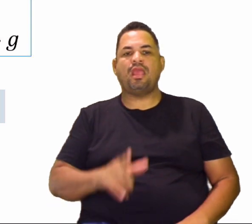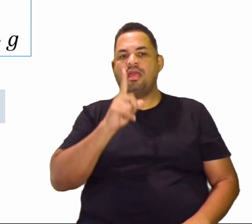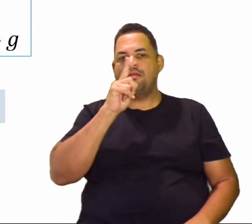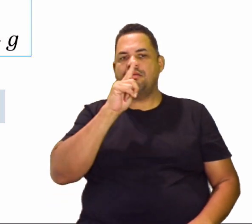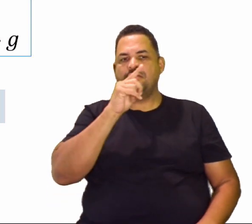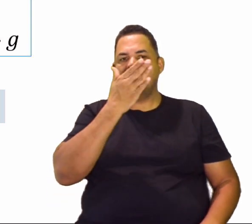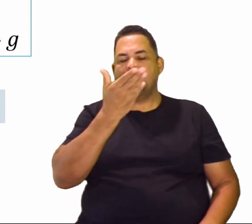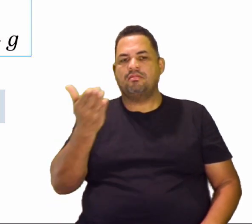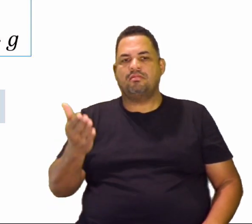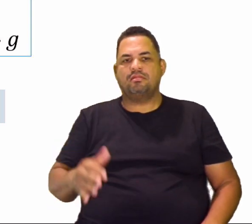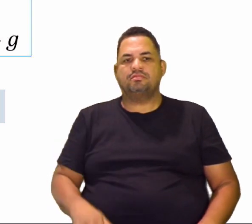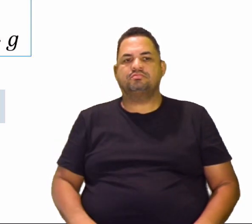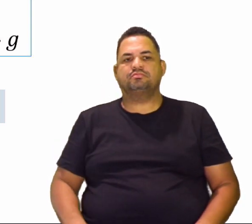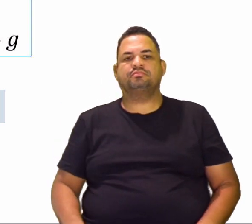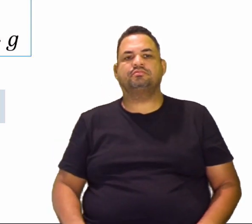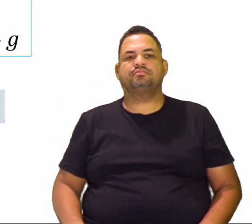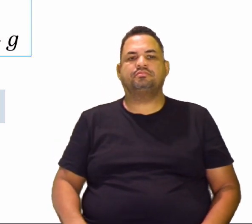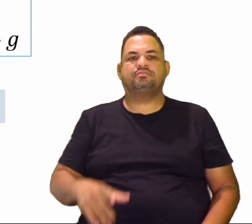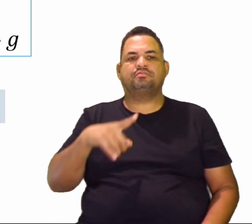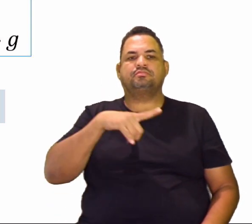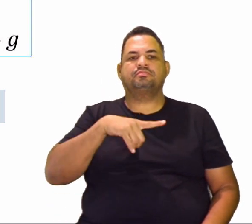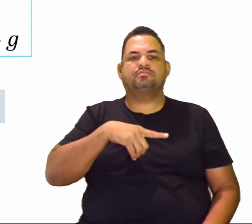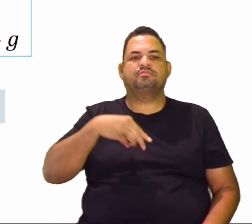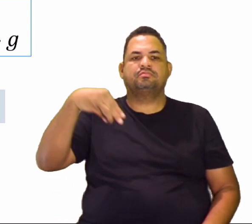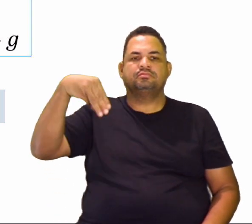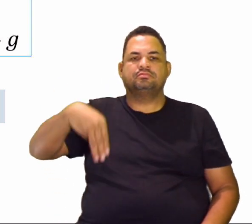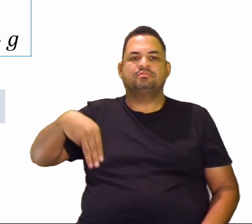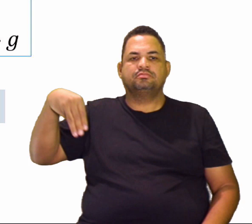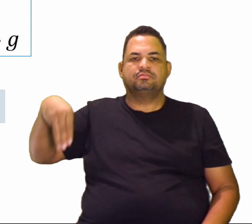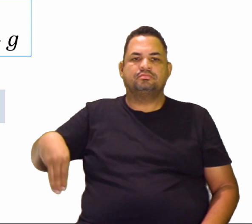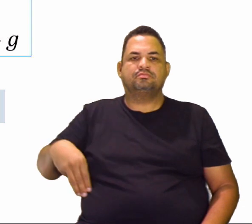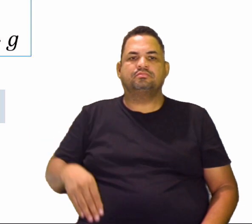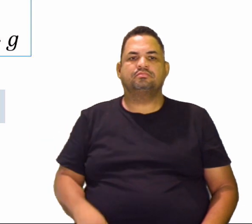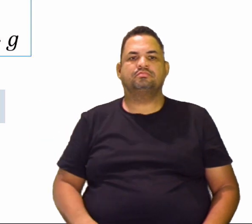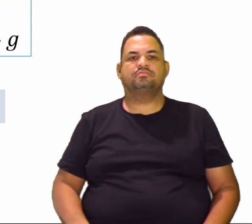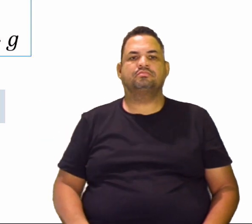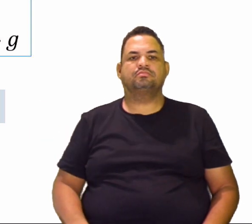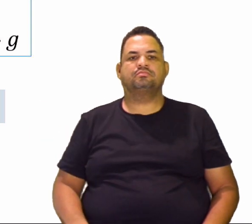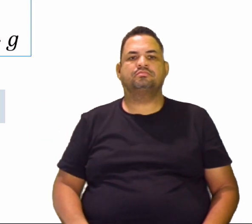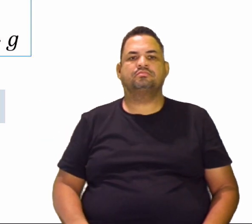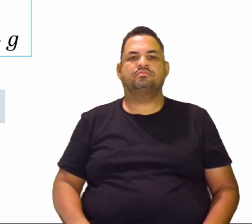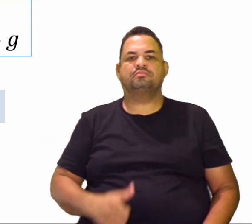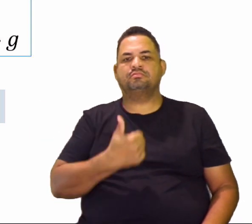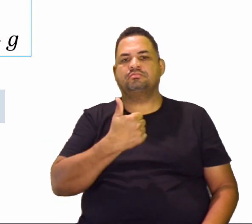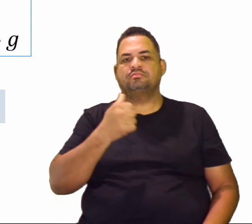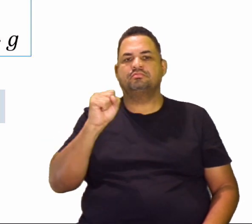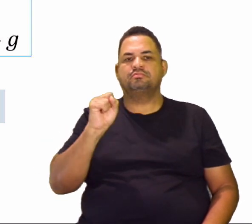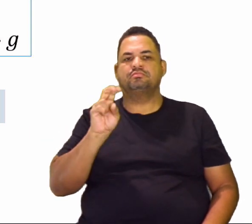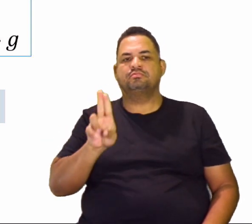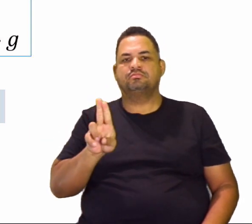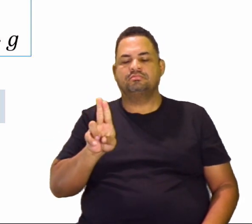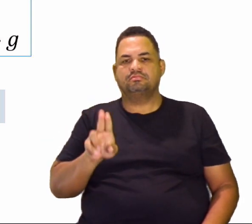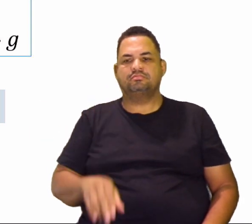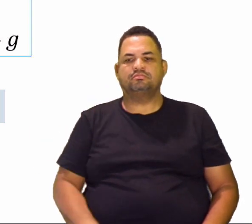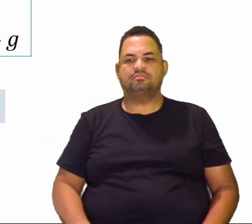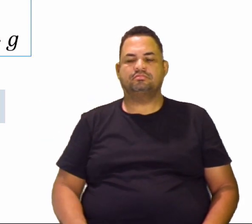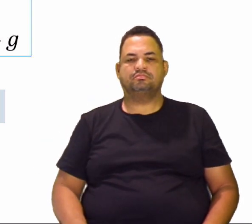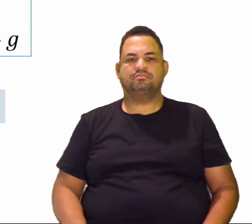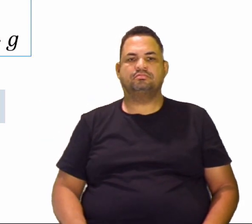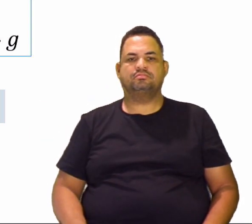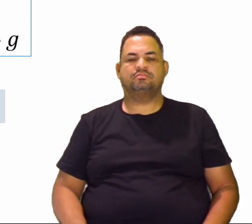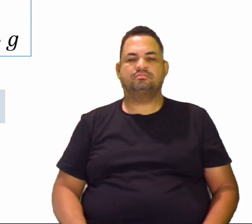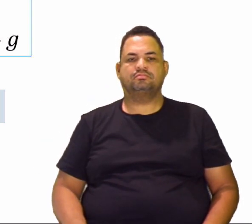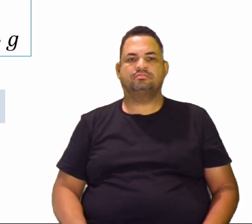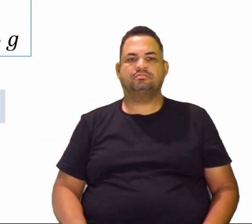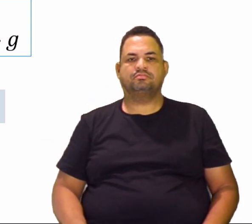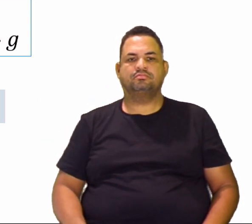água. A água tem massa molecular 18 U, quer dizer 18 unidades de